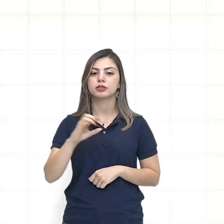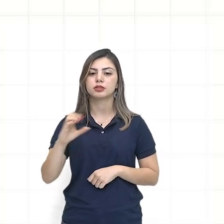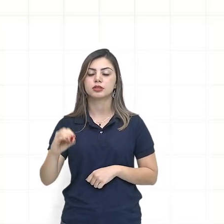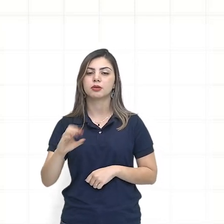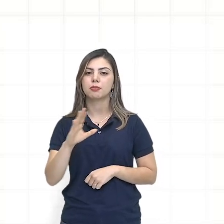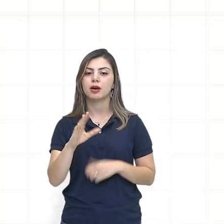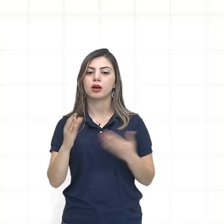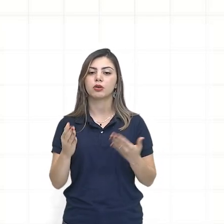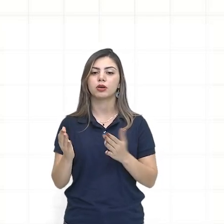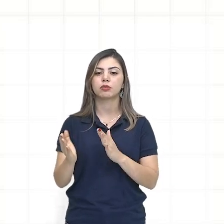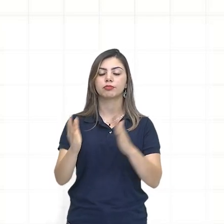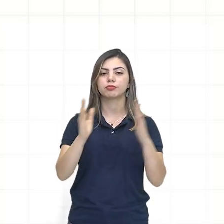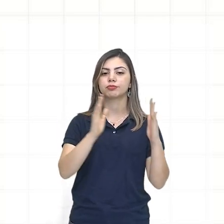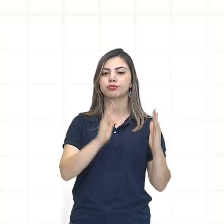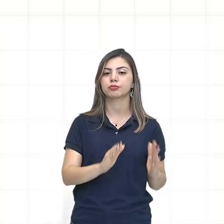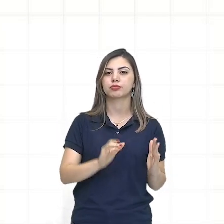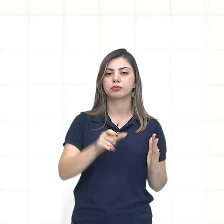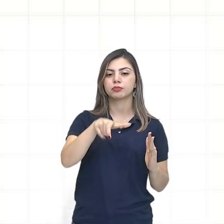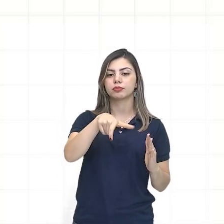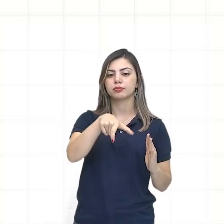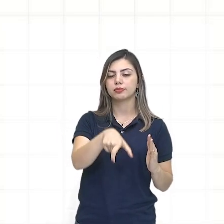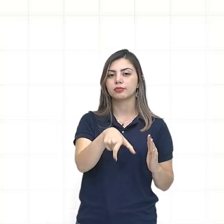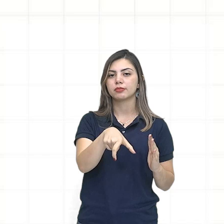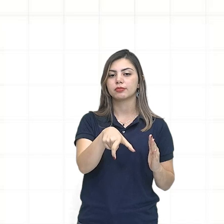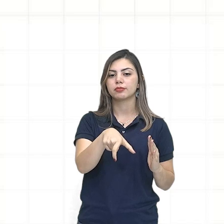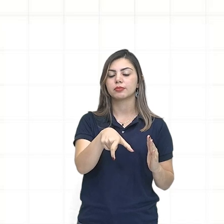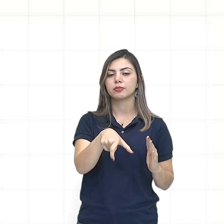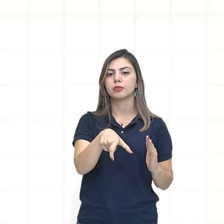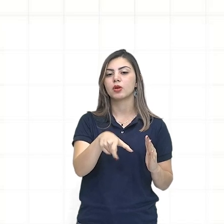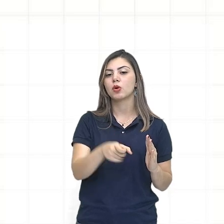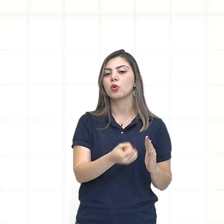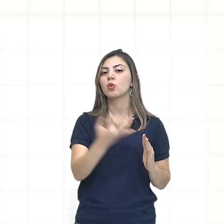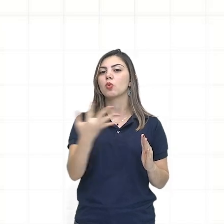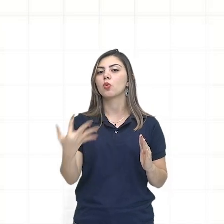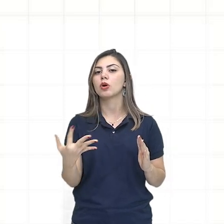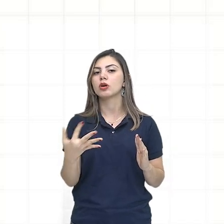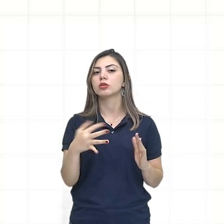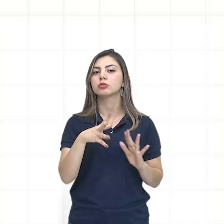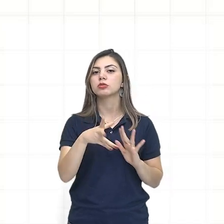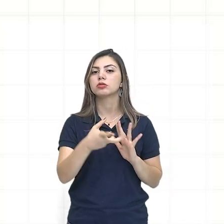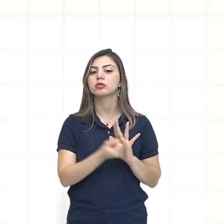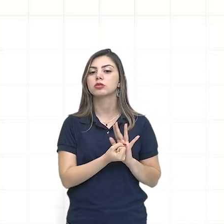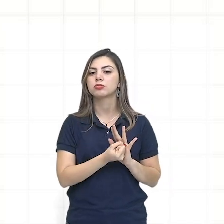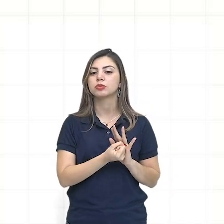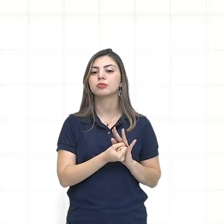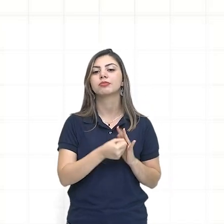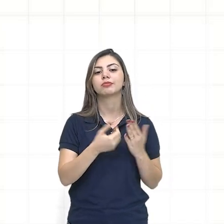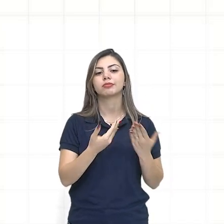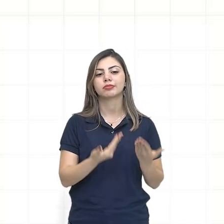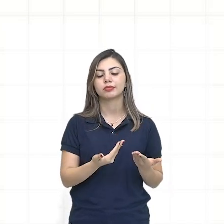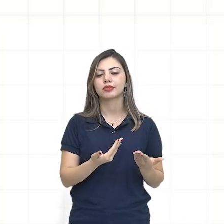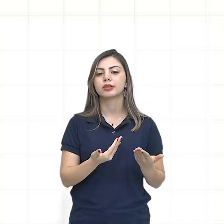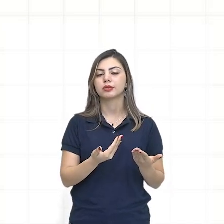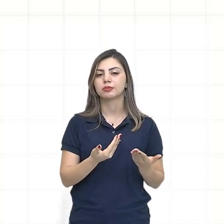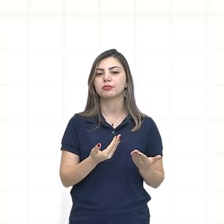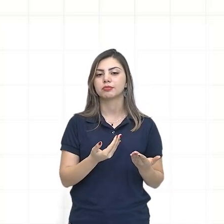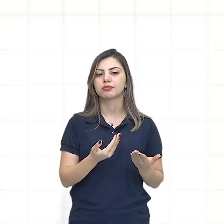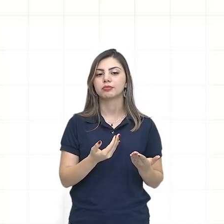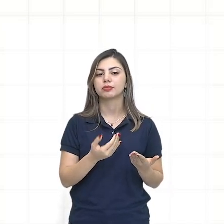na dezena, que é o calcanhar, o osso de calcanhar, nós temos quantas unidades de osso de calcanhar? 10. Por isso nós temos o